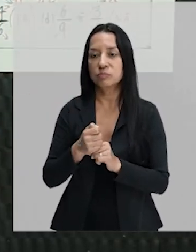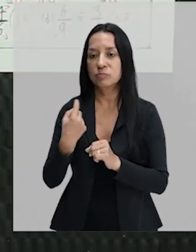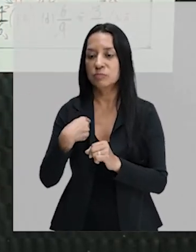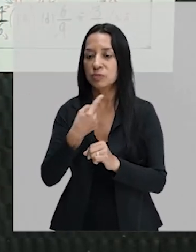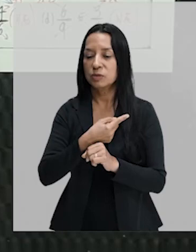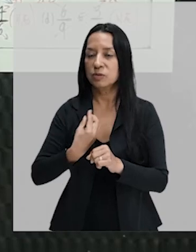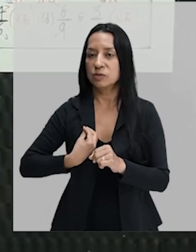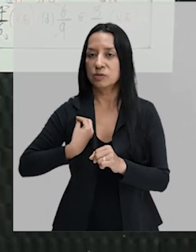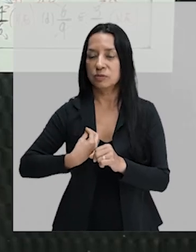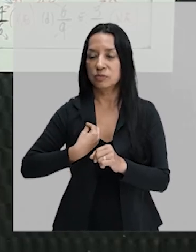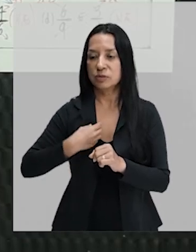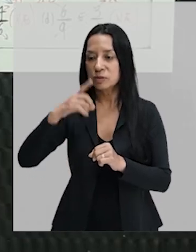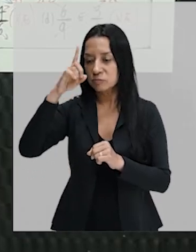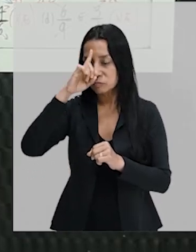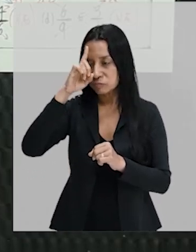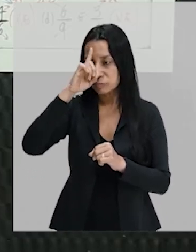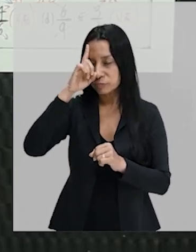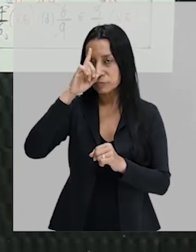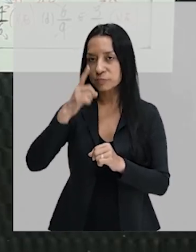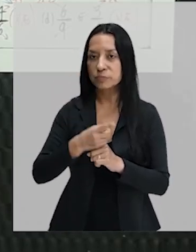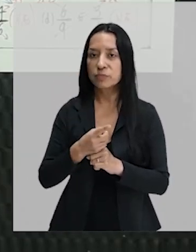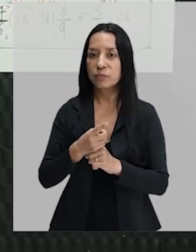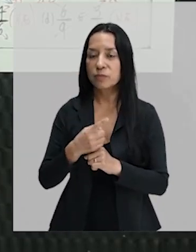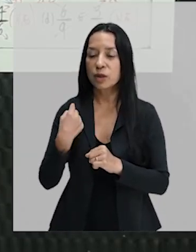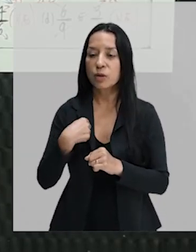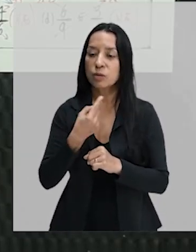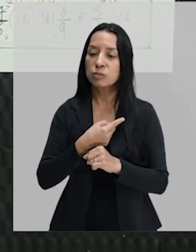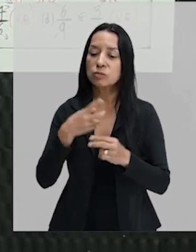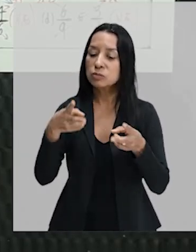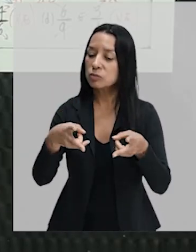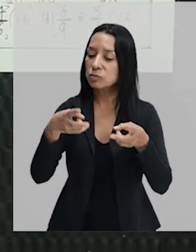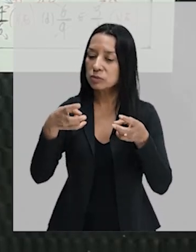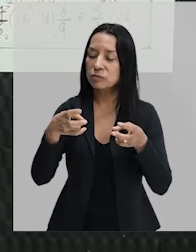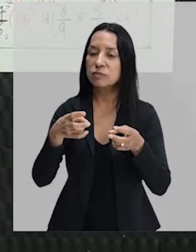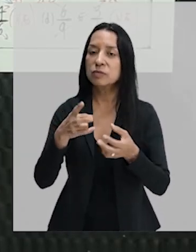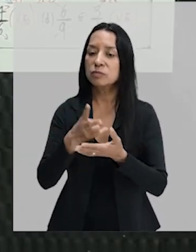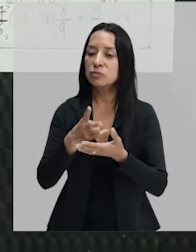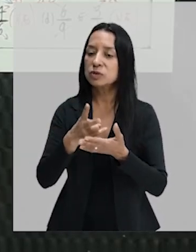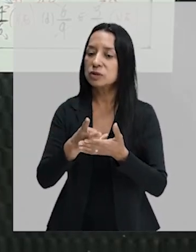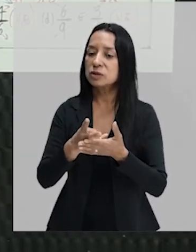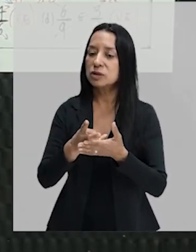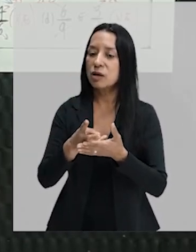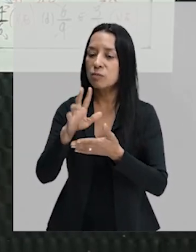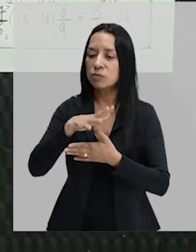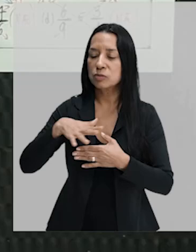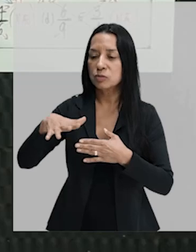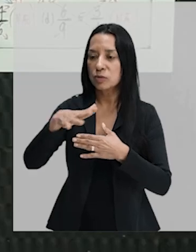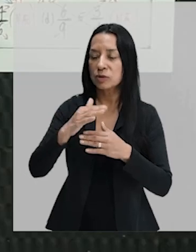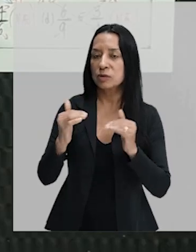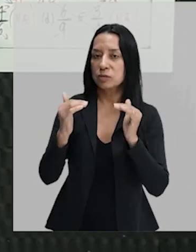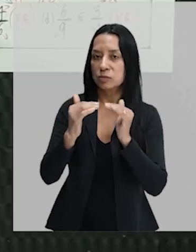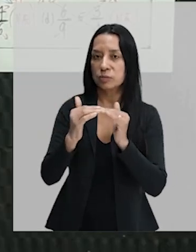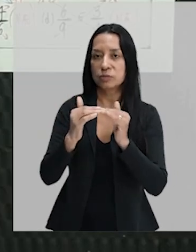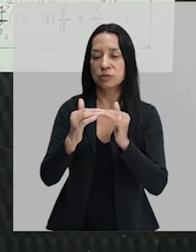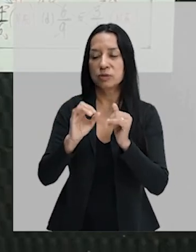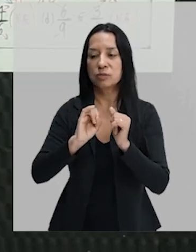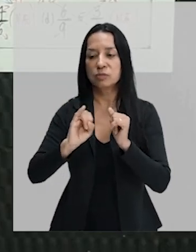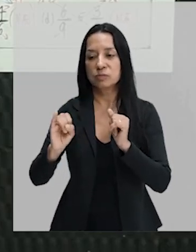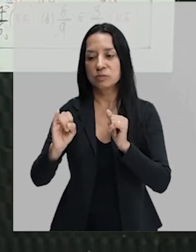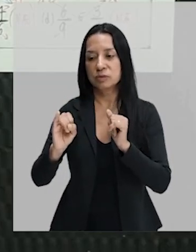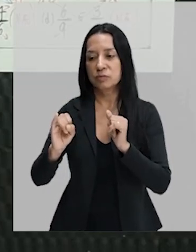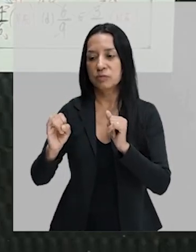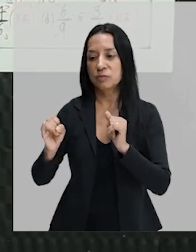nossa vida, no nosso dia a dia, a gente observa muito essa situação de proporção. Se você for lá no